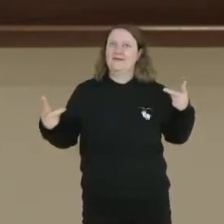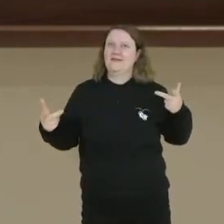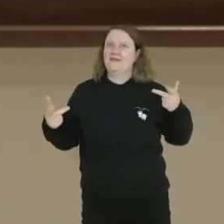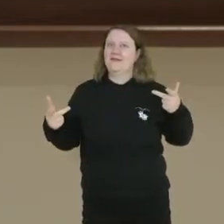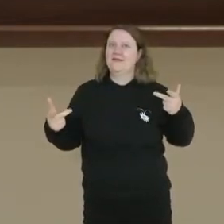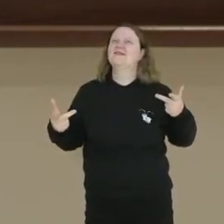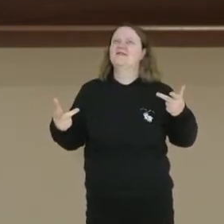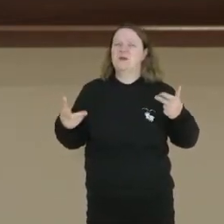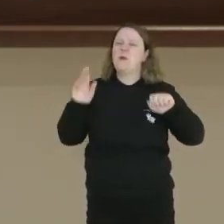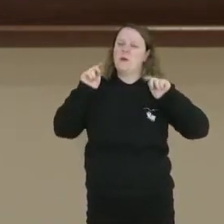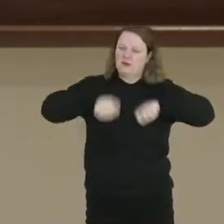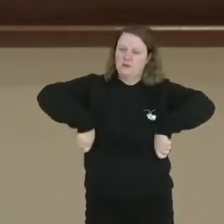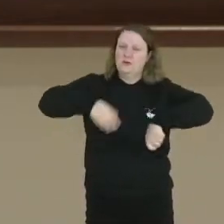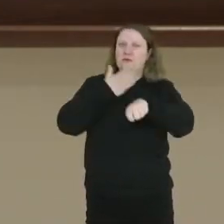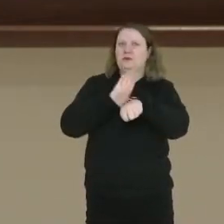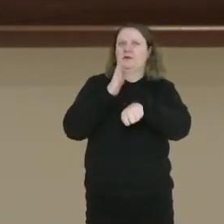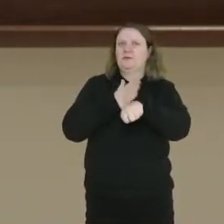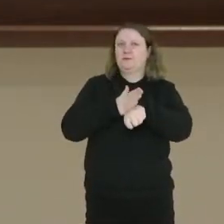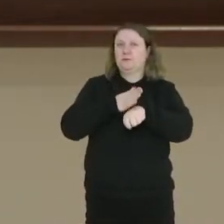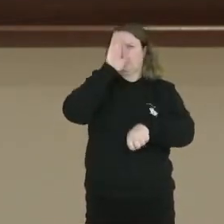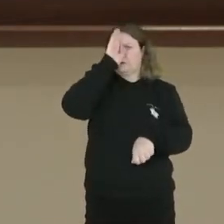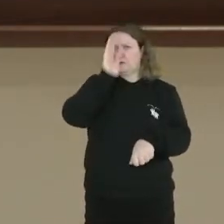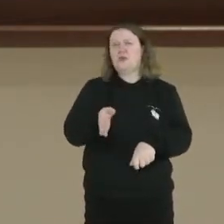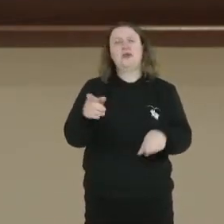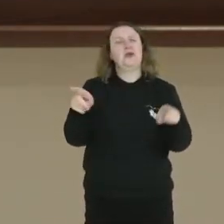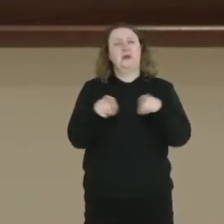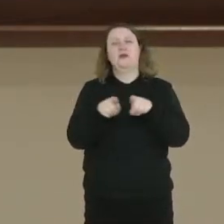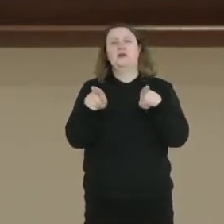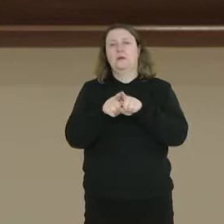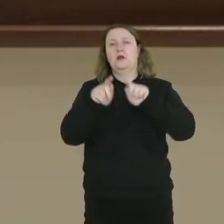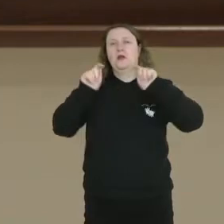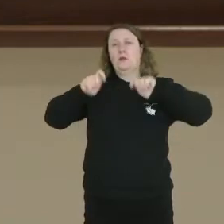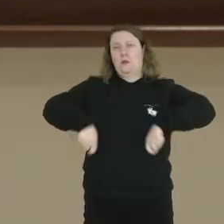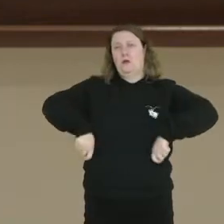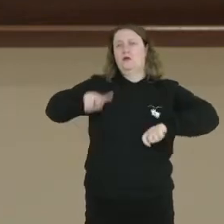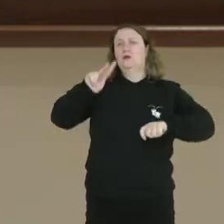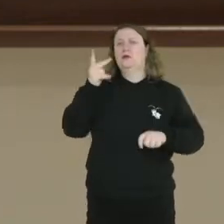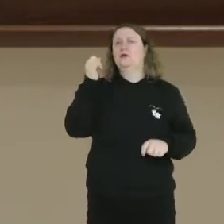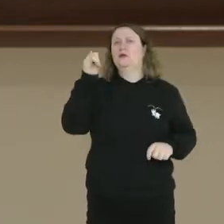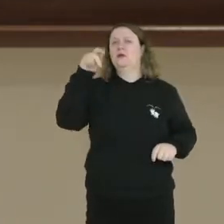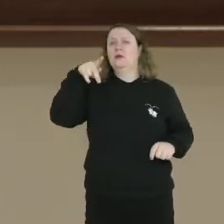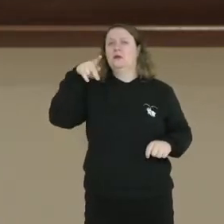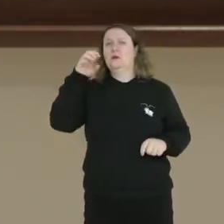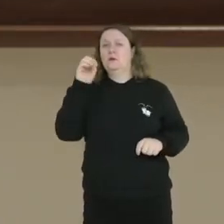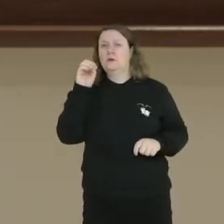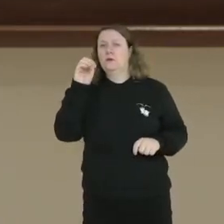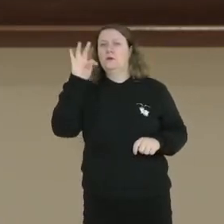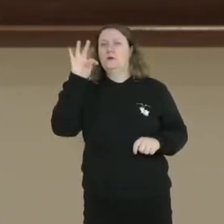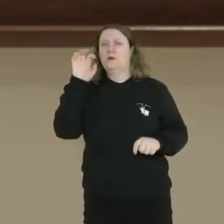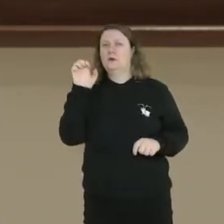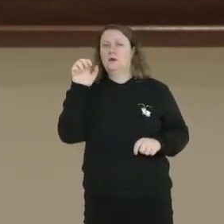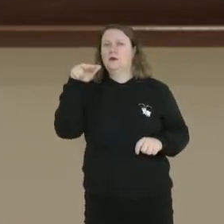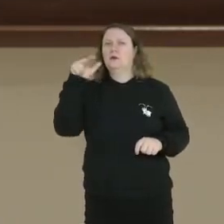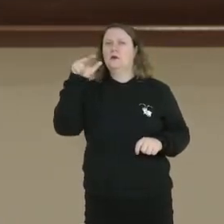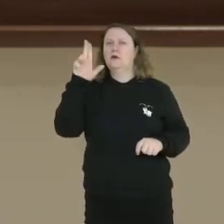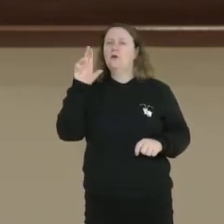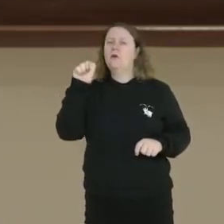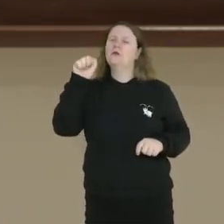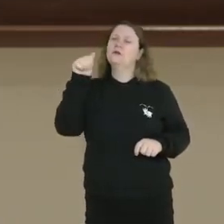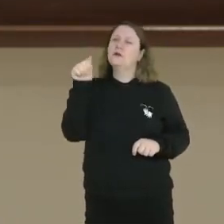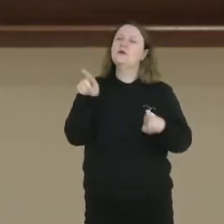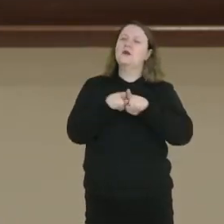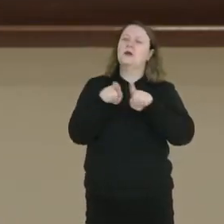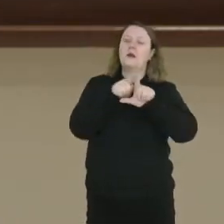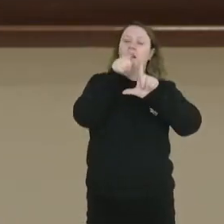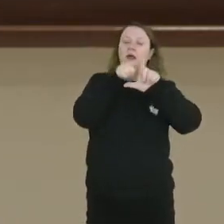a aplicação direta, né? Do cálculo da hipotenusa ou catetos de um triângulo. Chega de falar. Vamos lá trabalhar